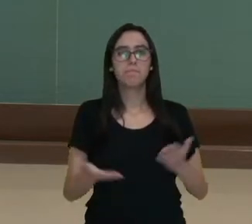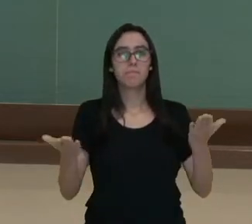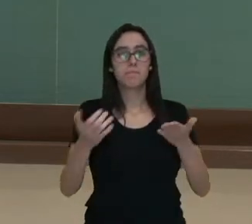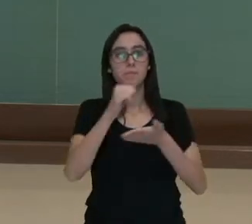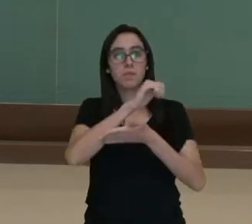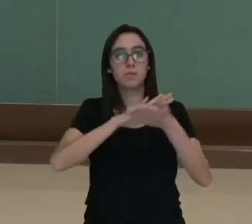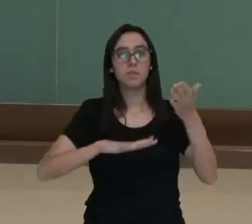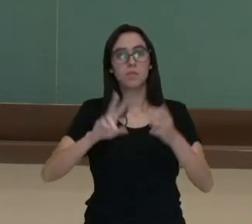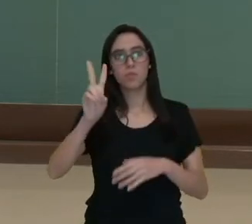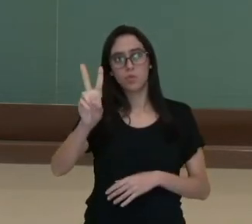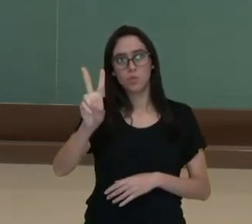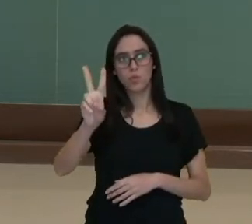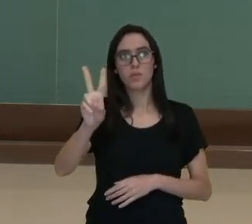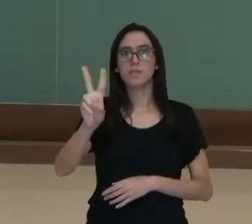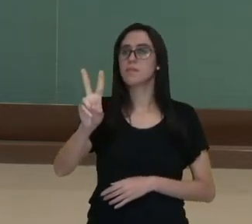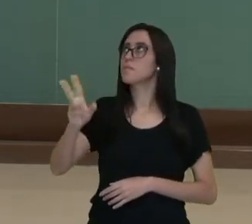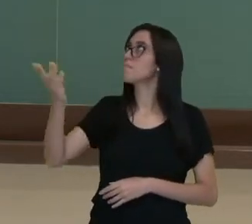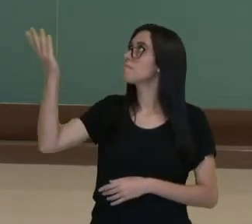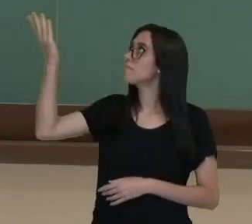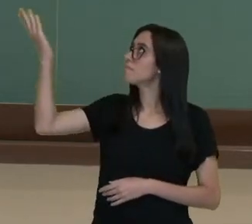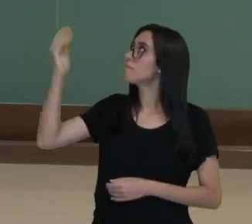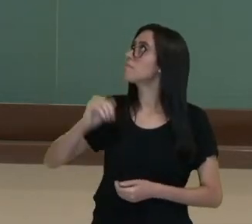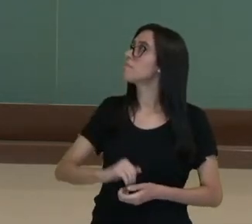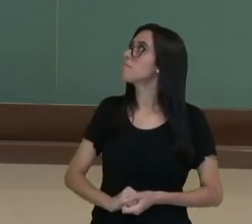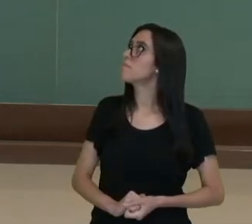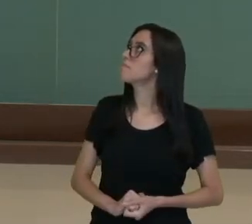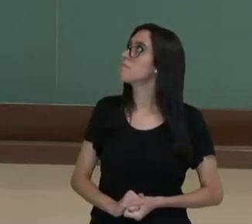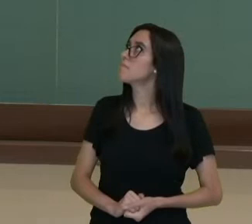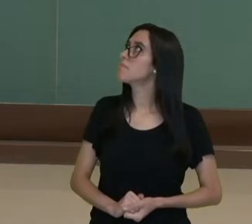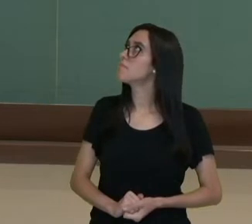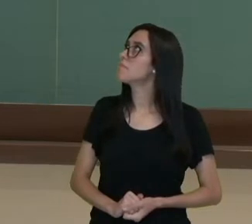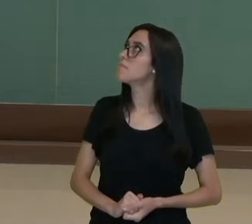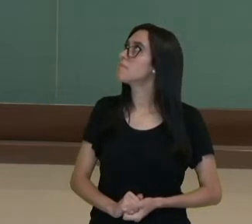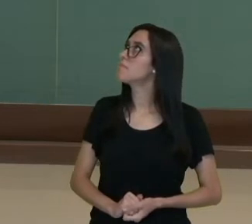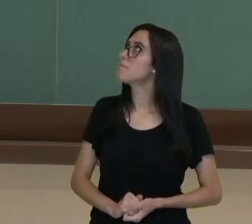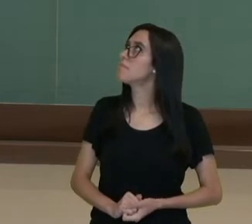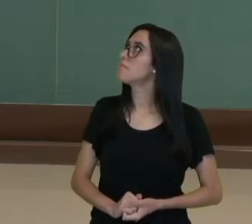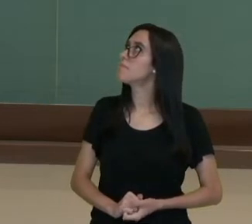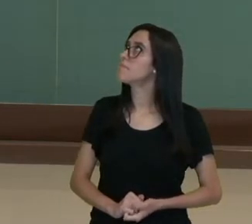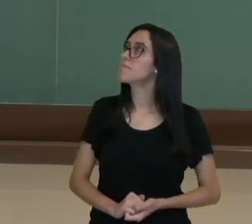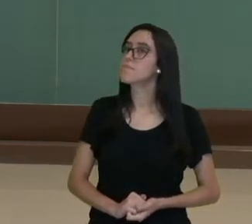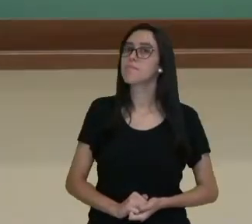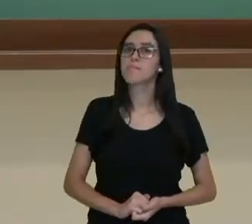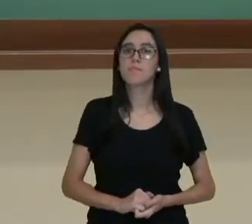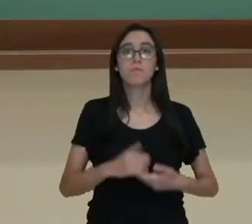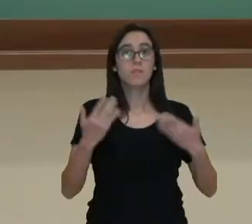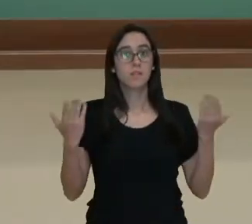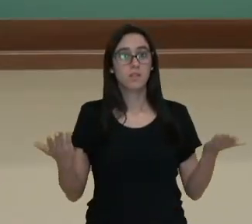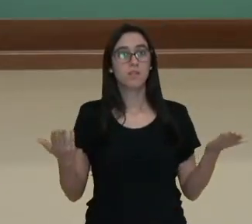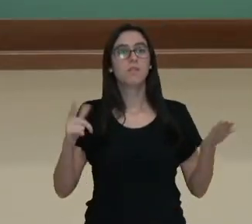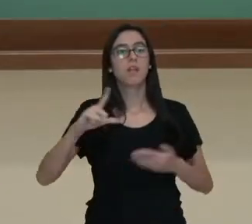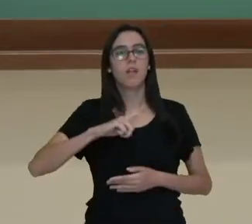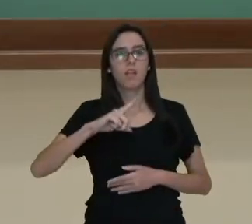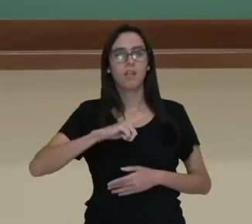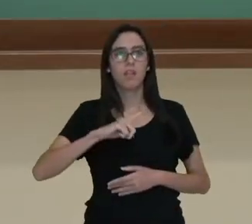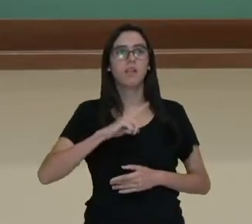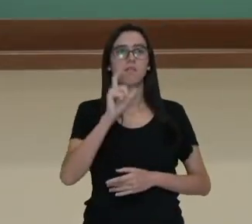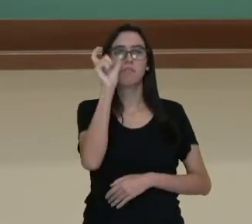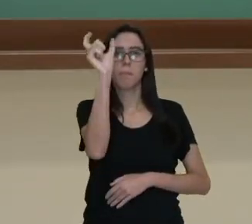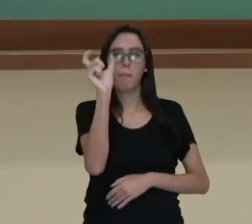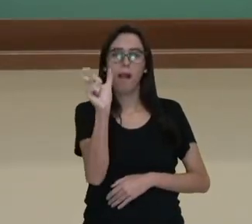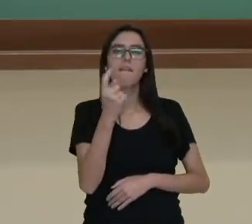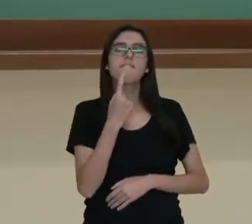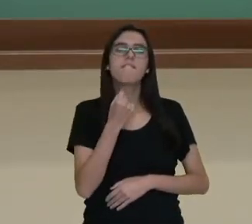Actividade 2. Enumera em ordem alfabética as seguintes imagens. Então vocês têm ali algumas